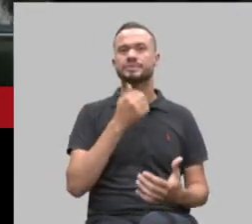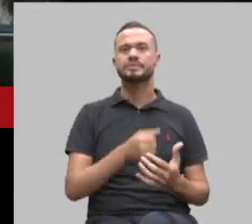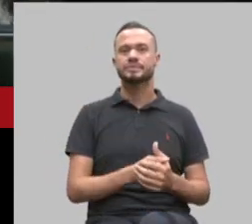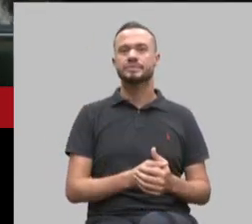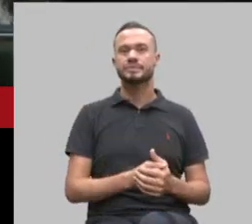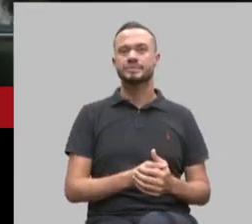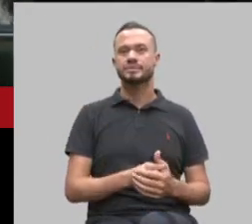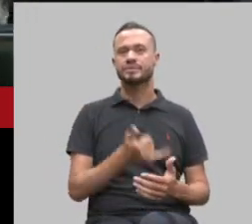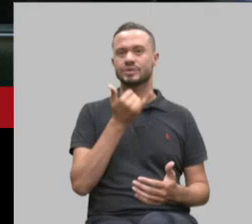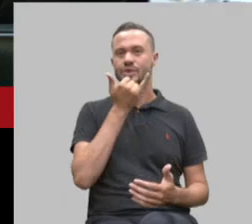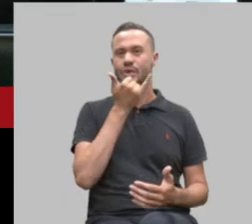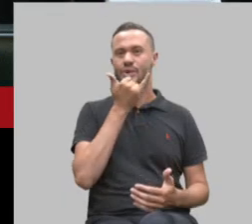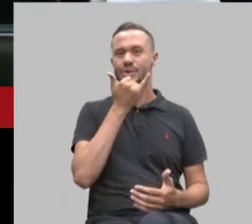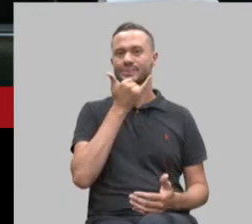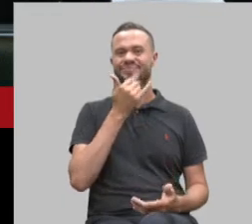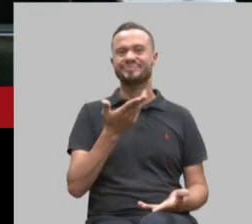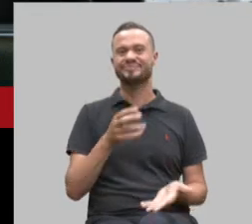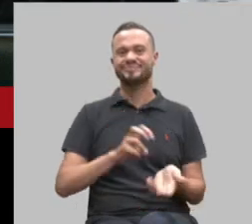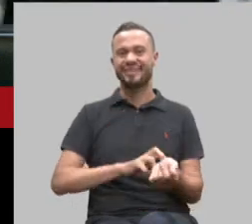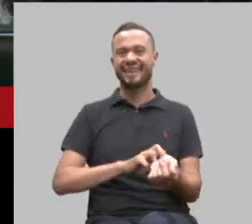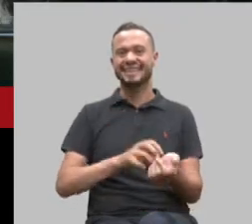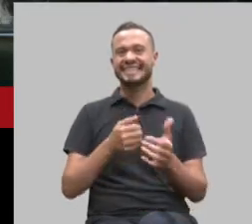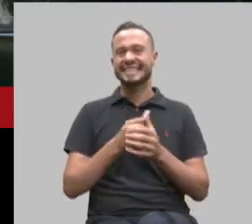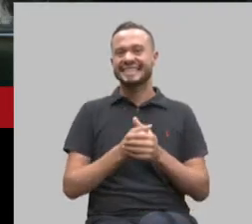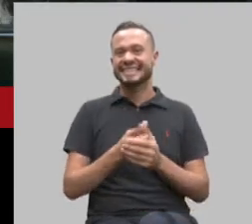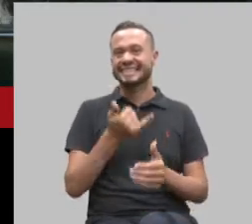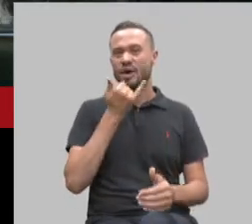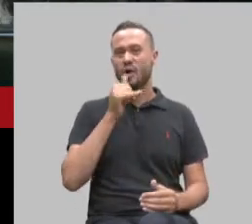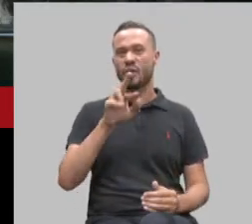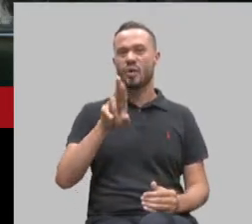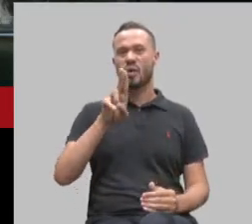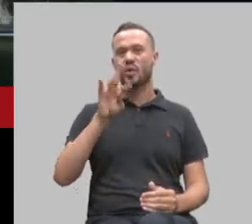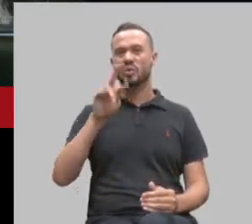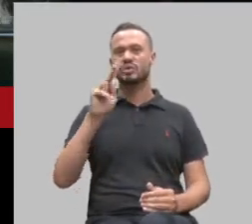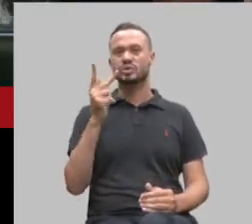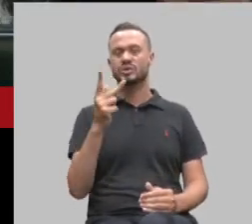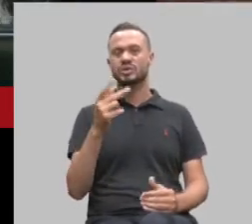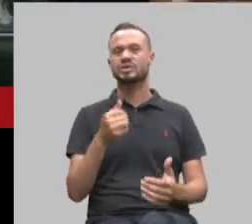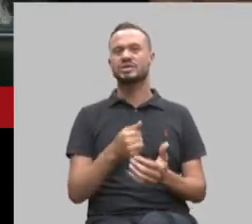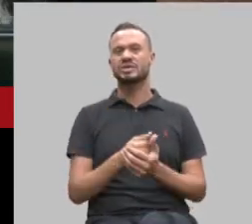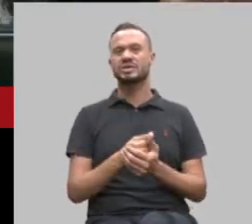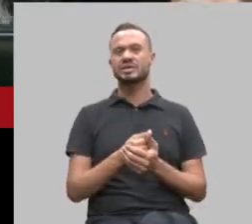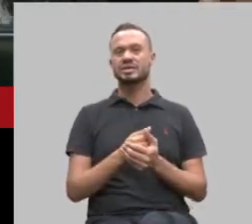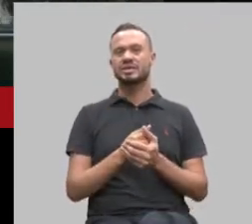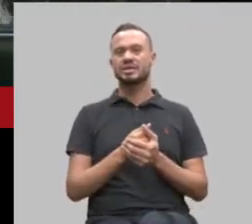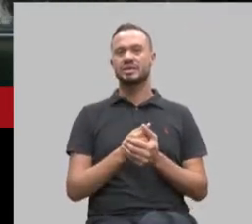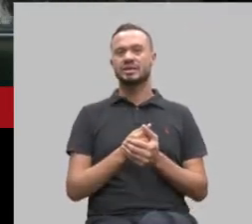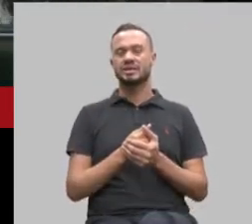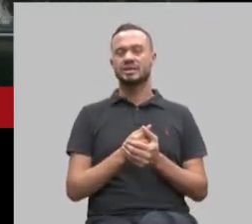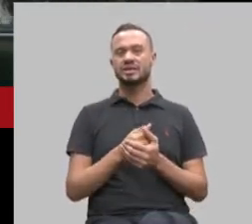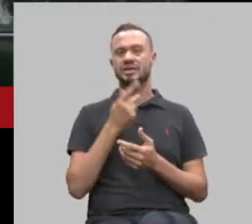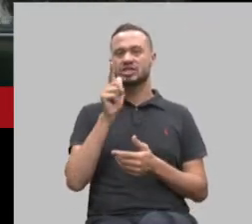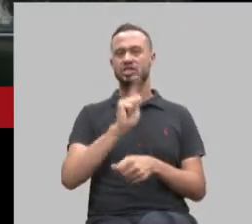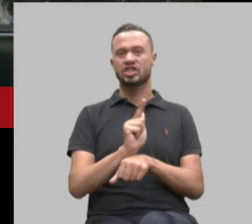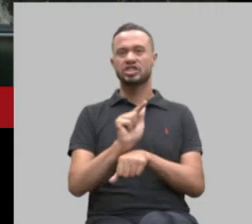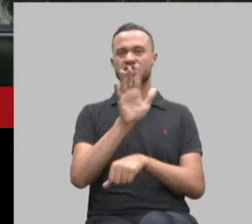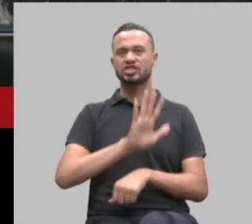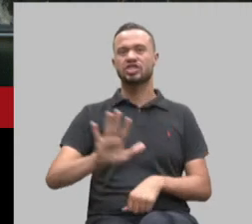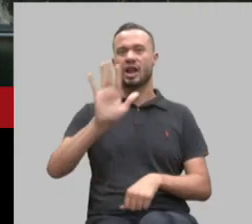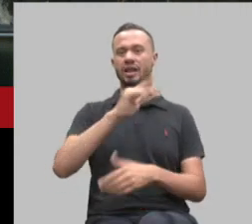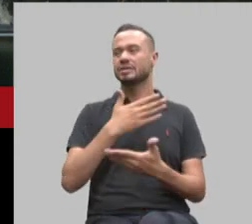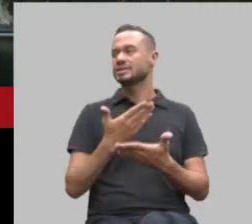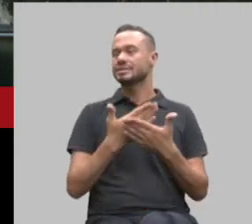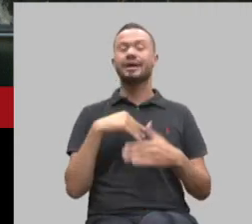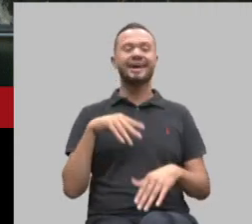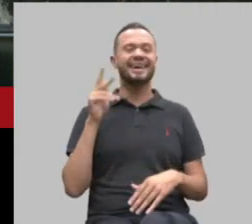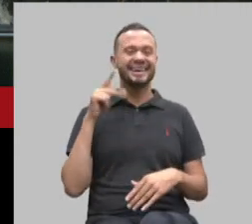gente convido nesse momento a senhorita rut smit de Castro gerente geral da escola do legislativo da Assembleia Legislativa